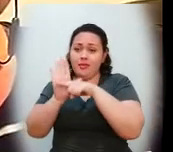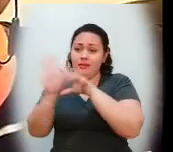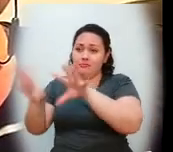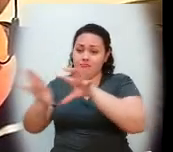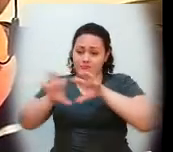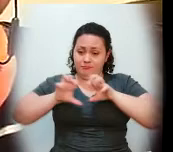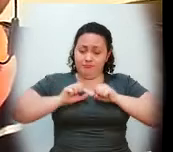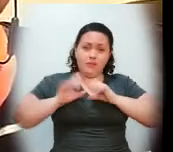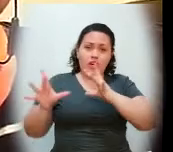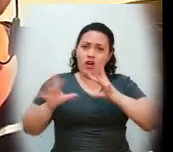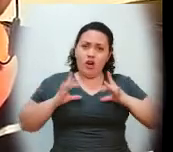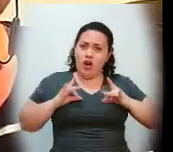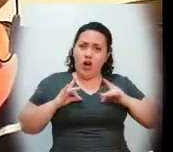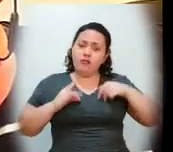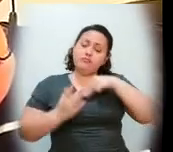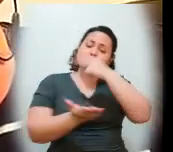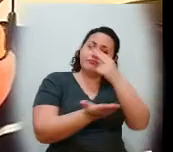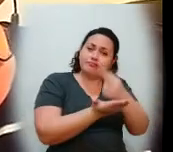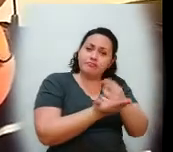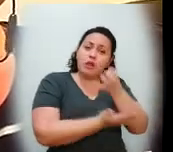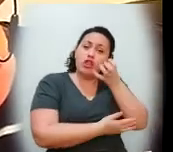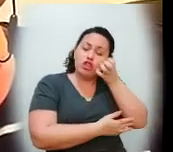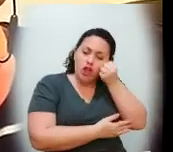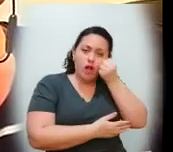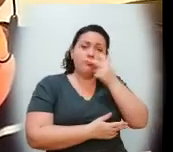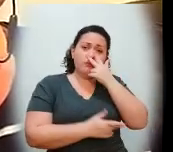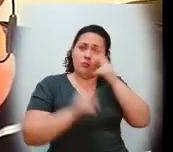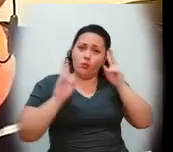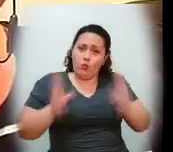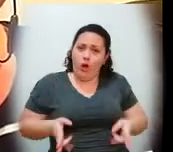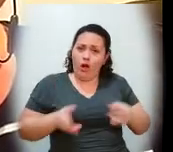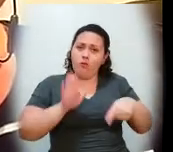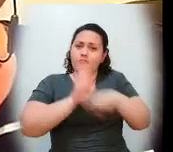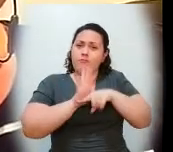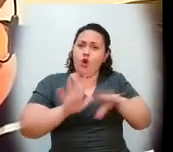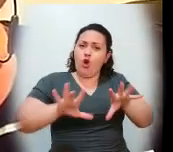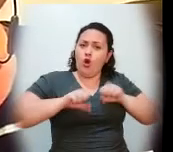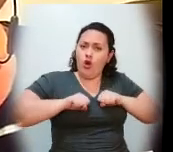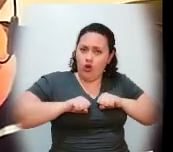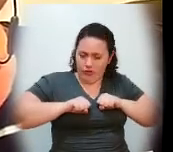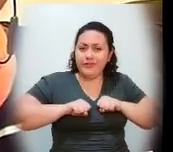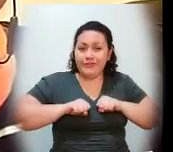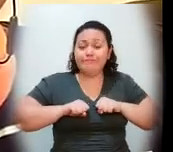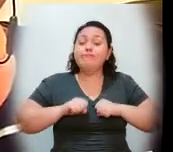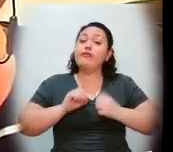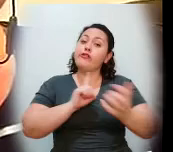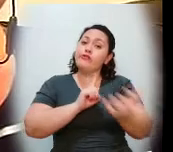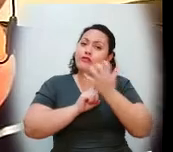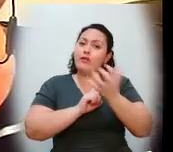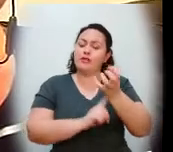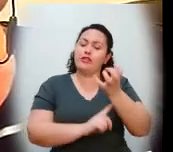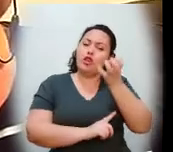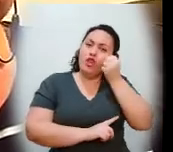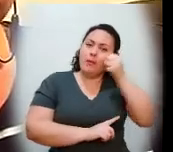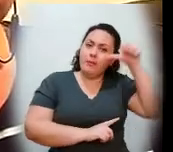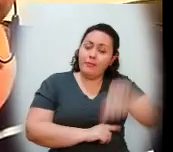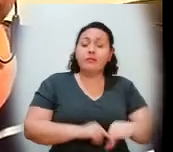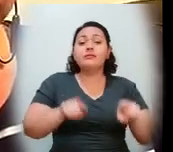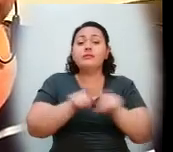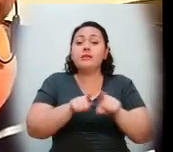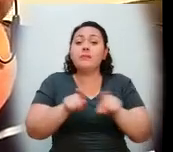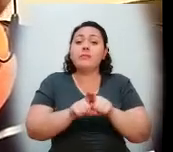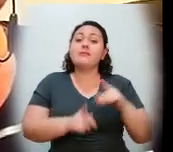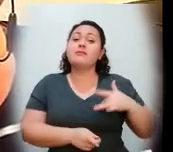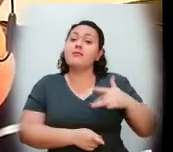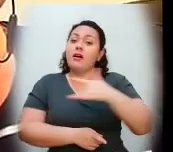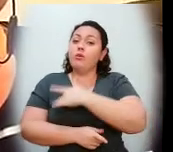vão com a gente para a cama. E isso é uma das coisas que não só interferem no nosso sono, mas vão interferindo